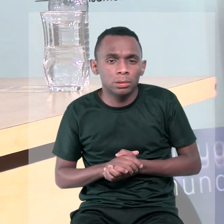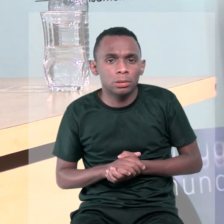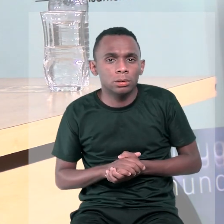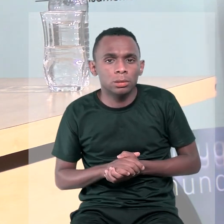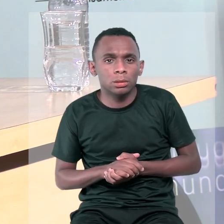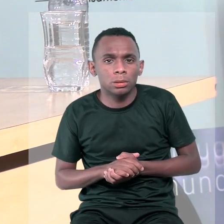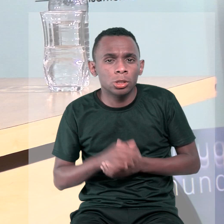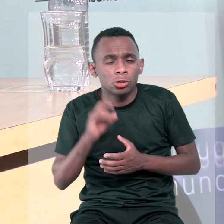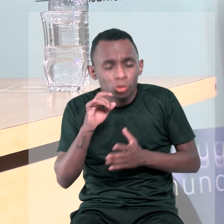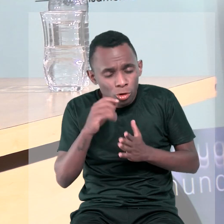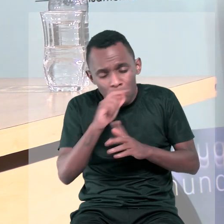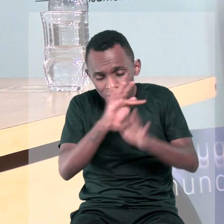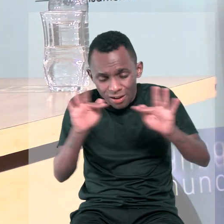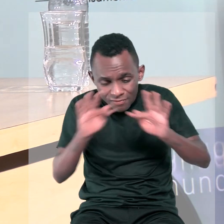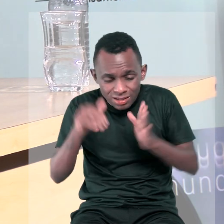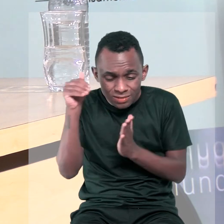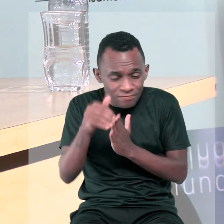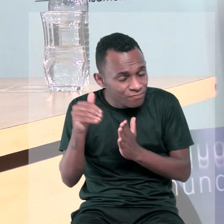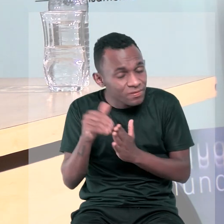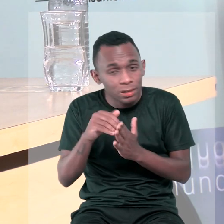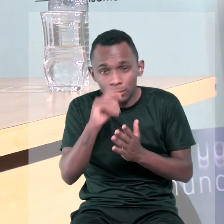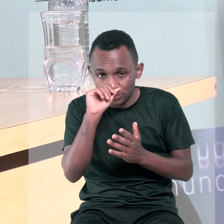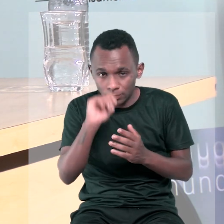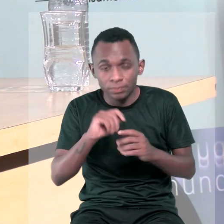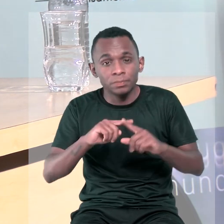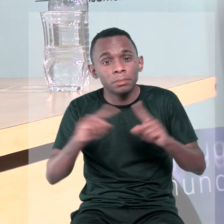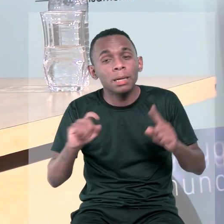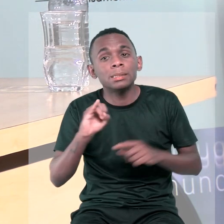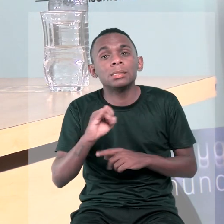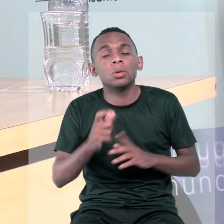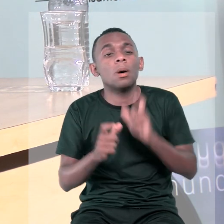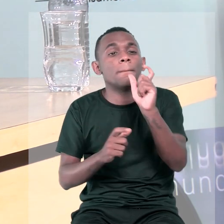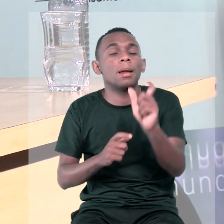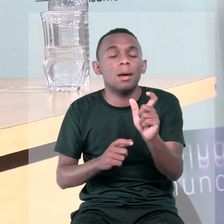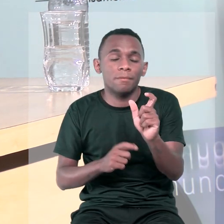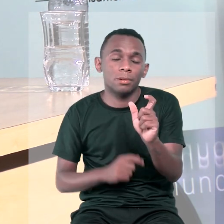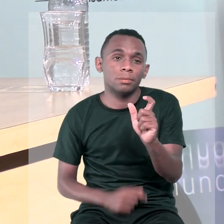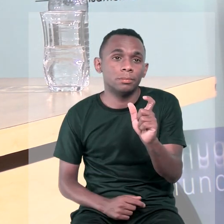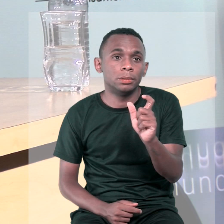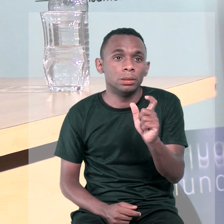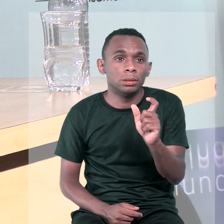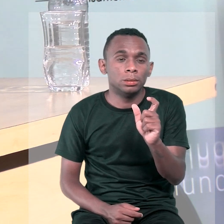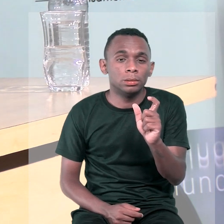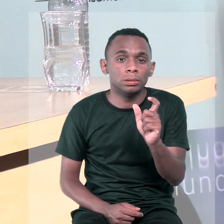a coisa está lá, digamos assim. Não é? Bom, qual é esse termo? Esse termo é ausência de pensamento.